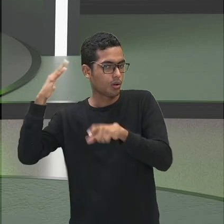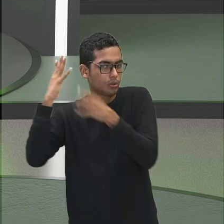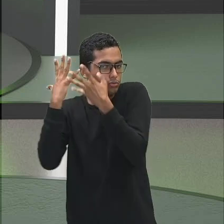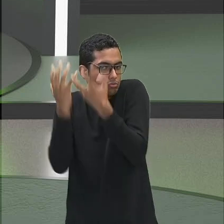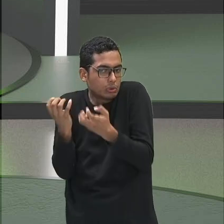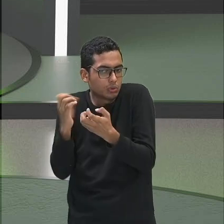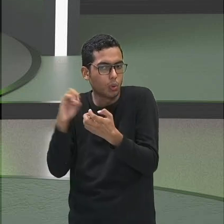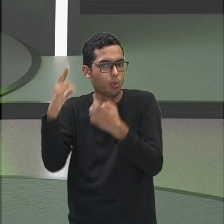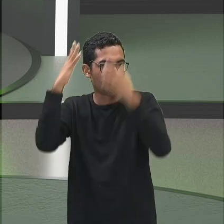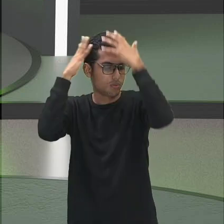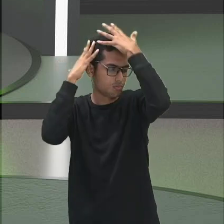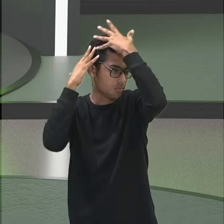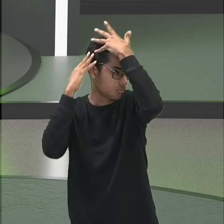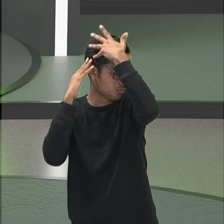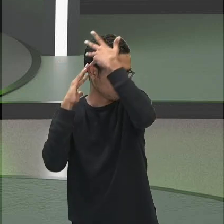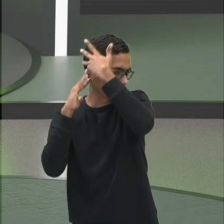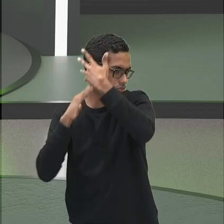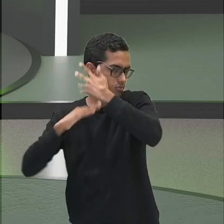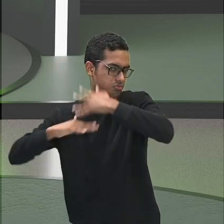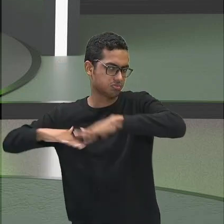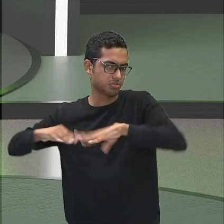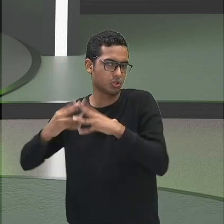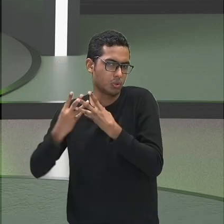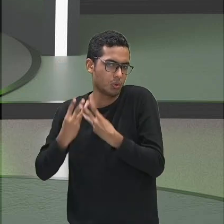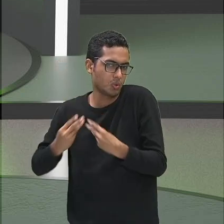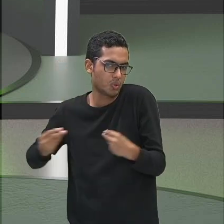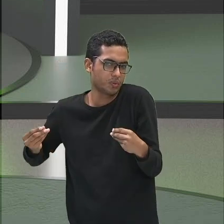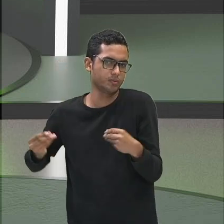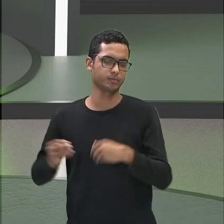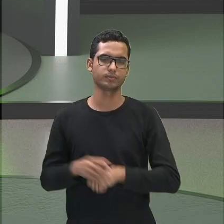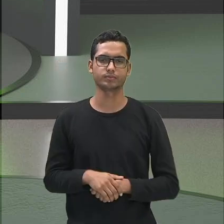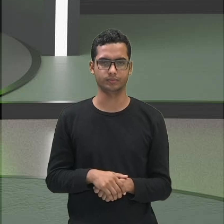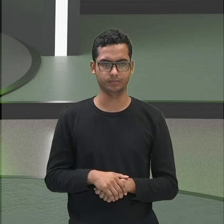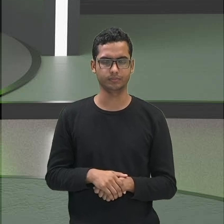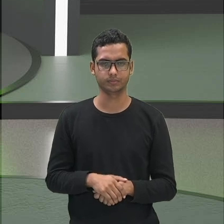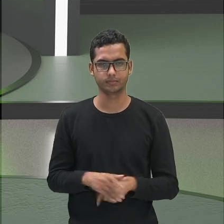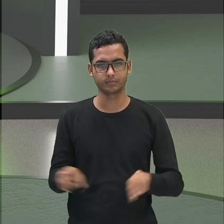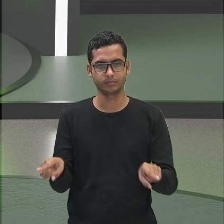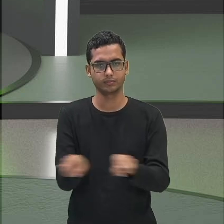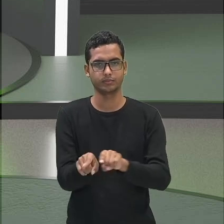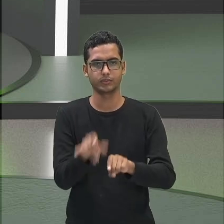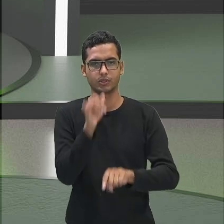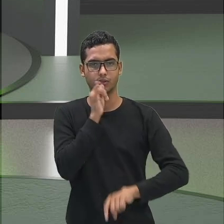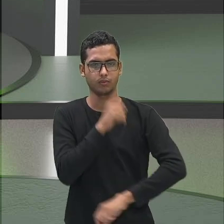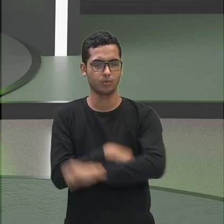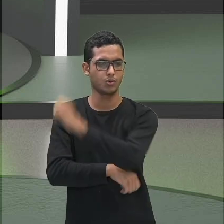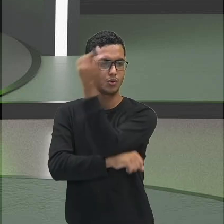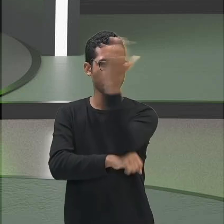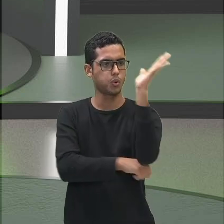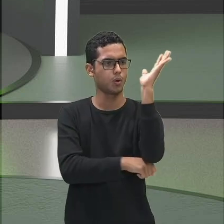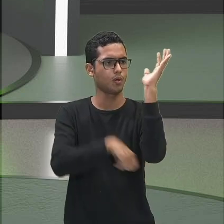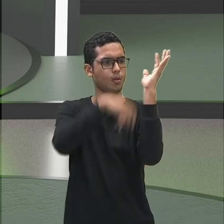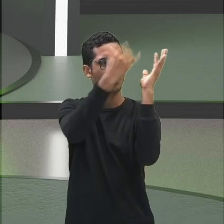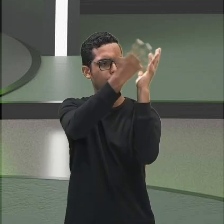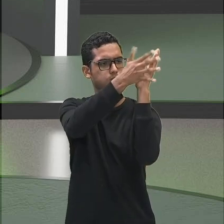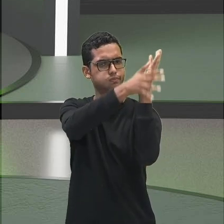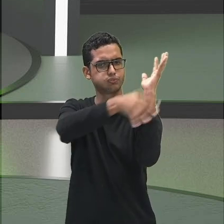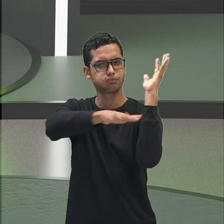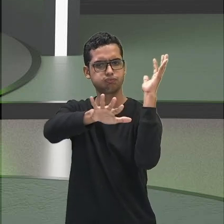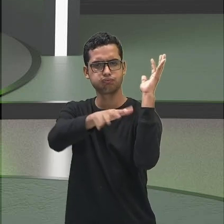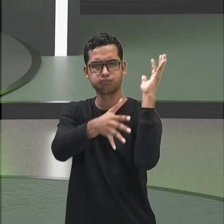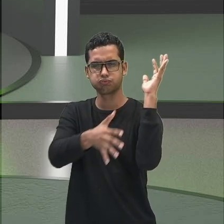temos as flores que caem, né? Ou as folhas que